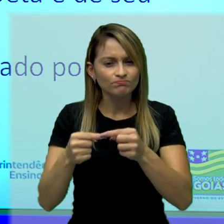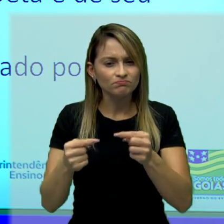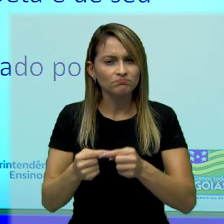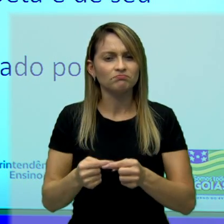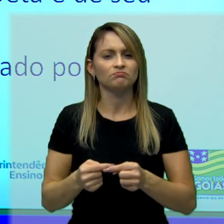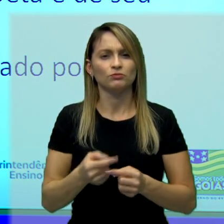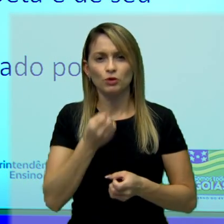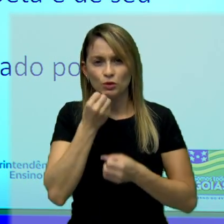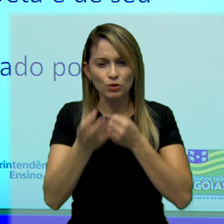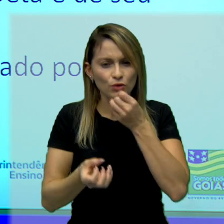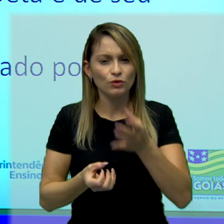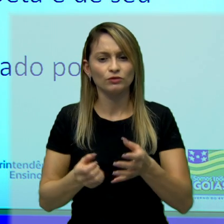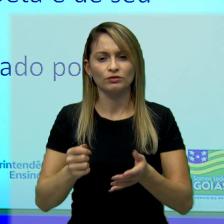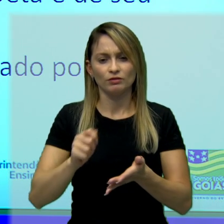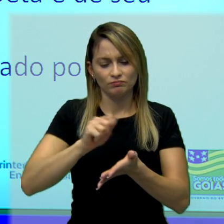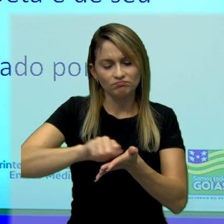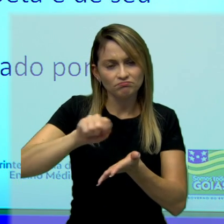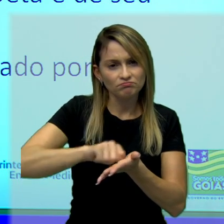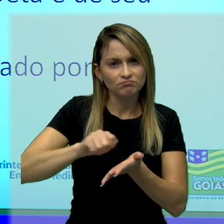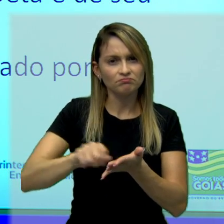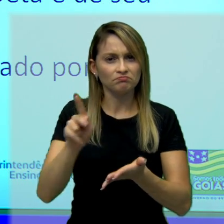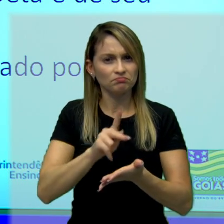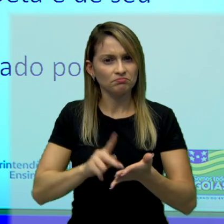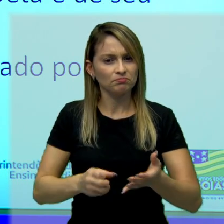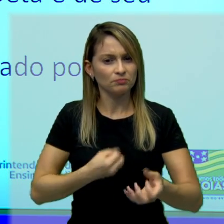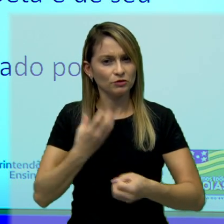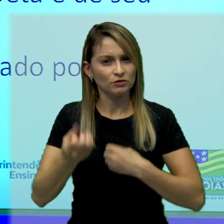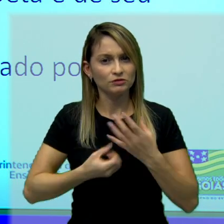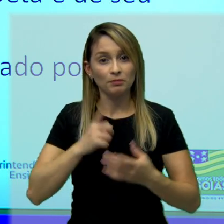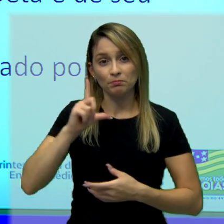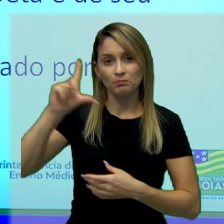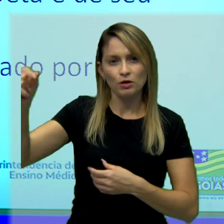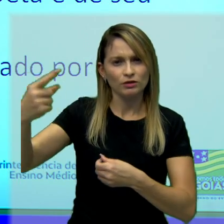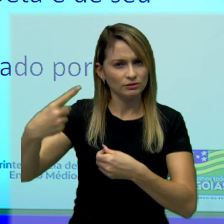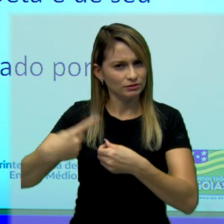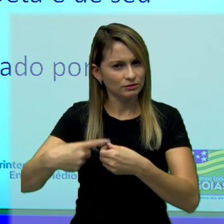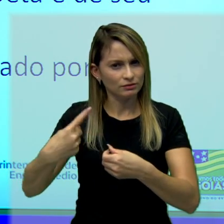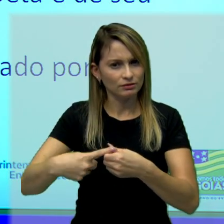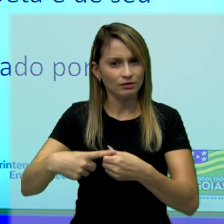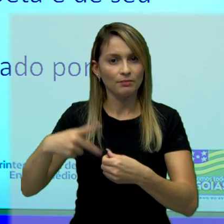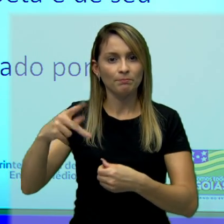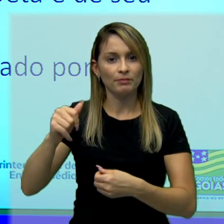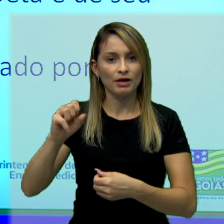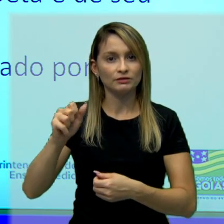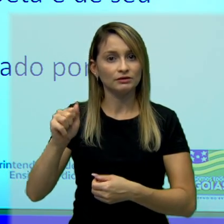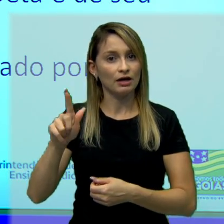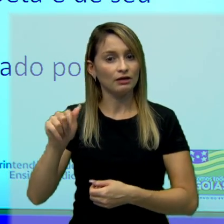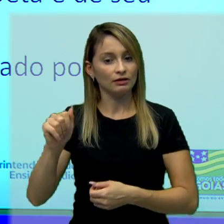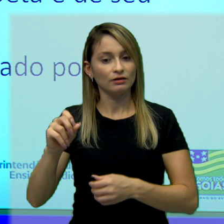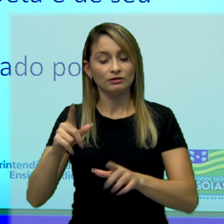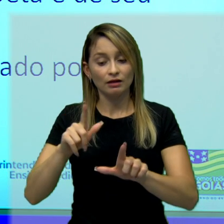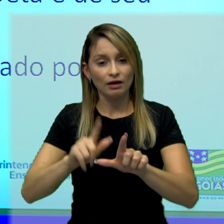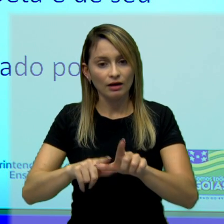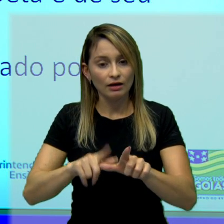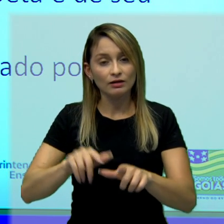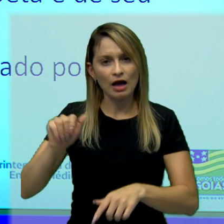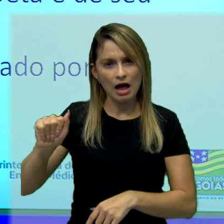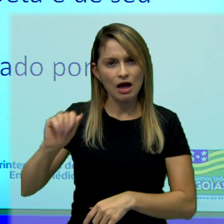esse depoimento, o fazer poético em Vou-me Embora para Pasárgada. Letra